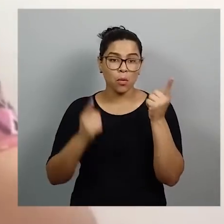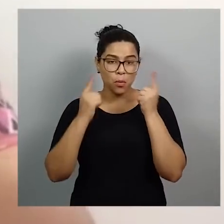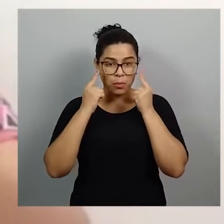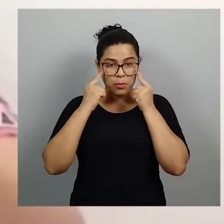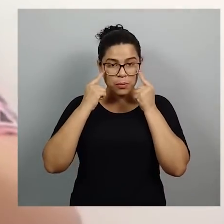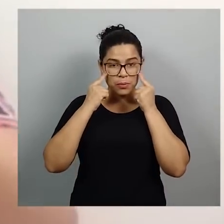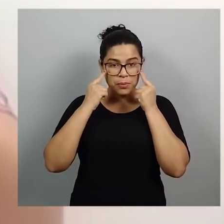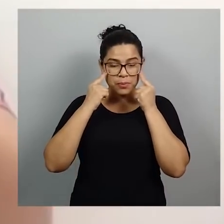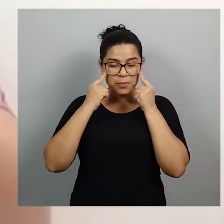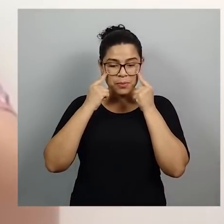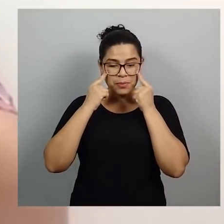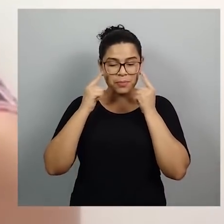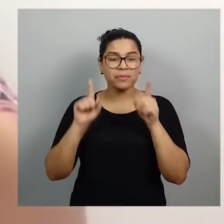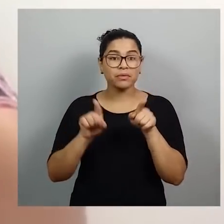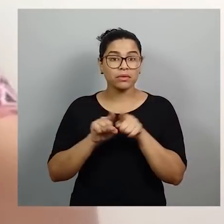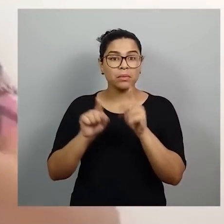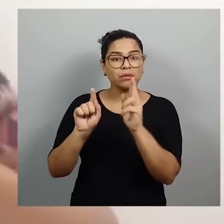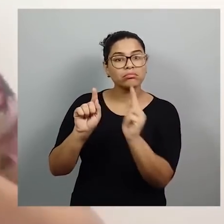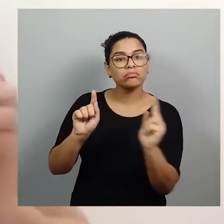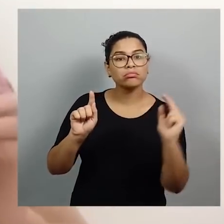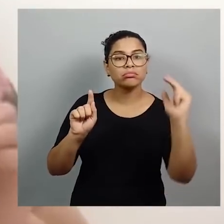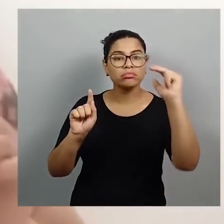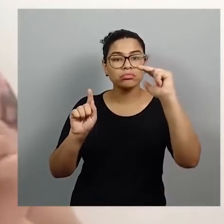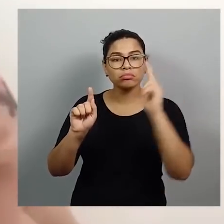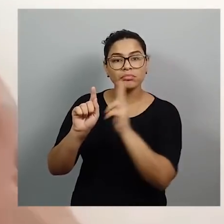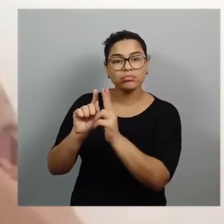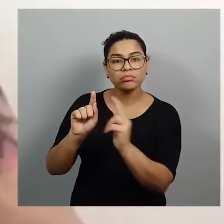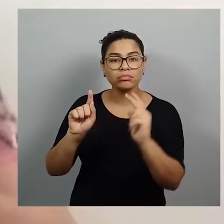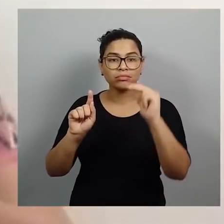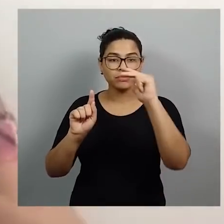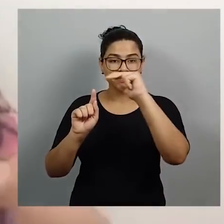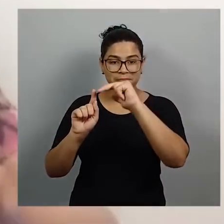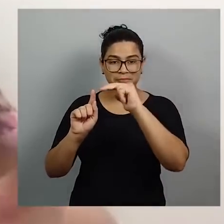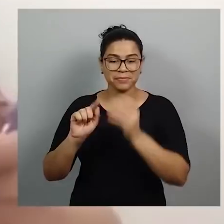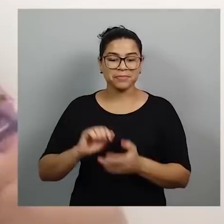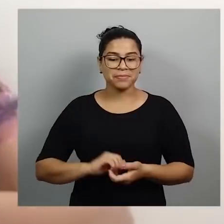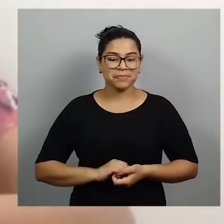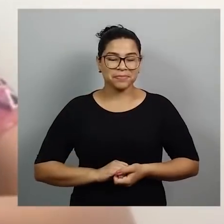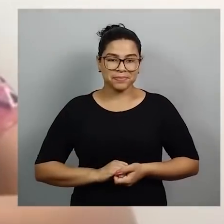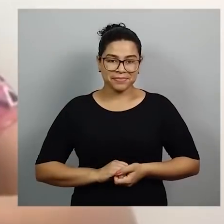dos olhos e recortar o vazado.